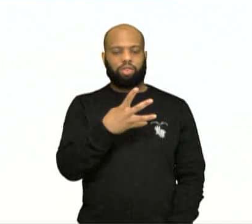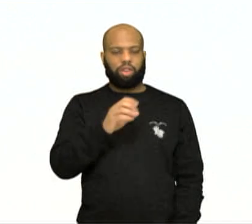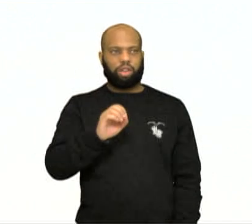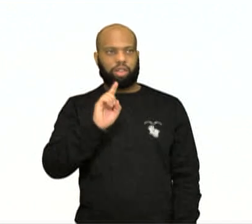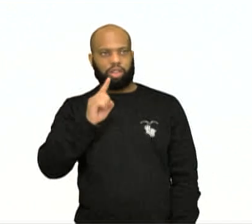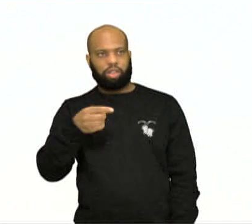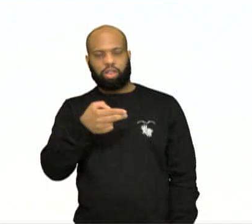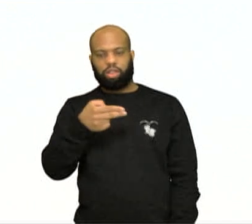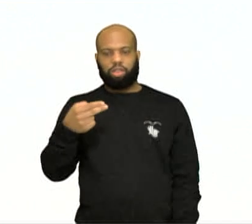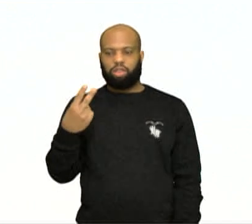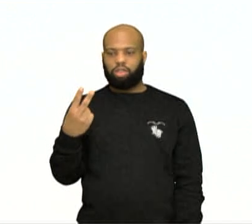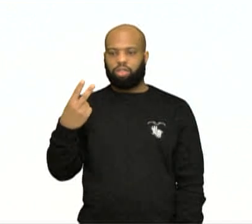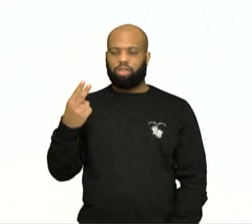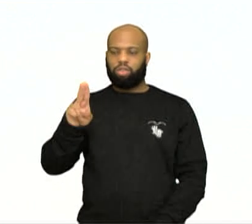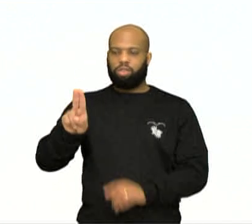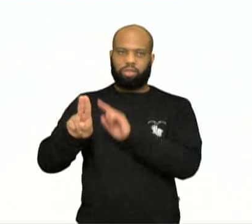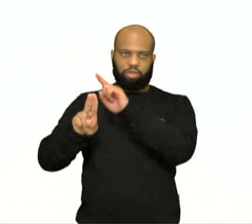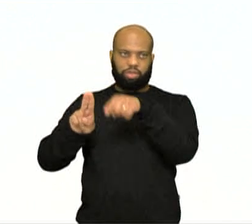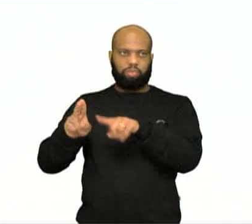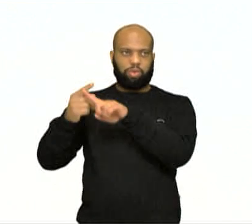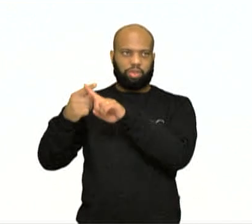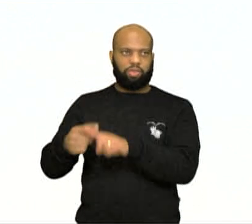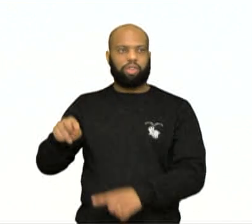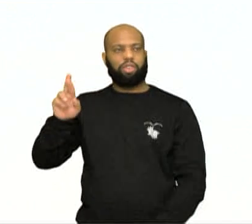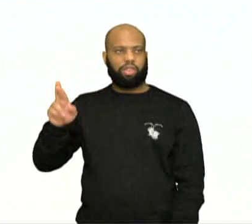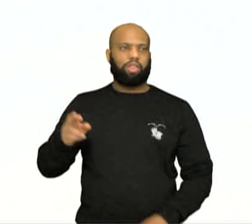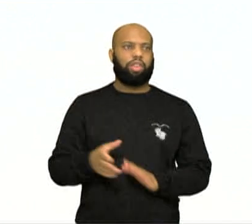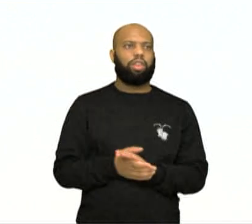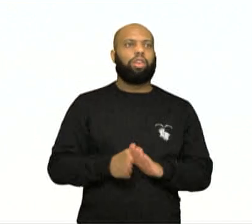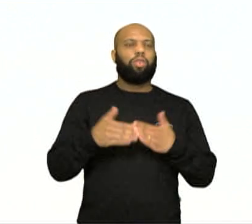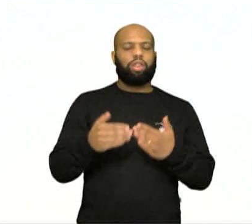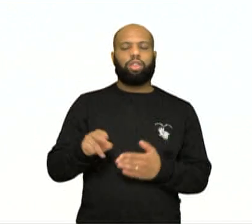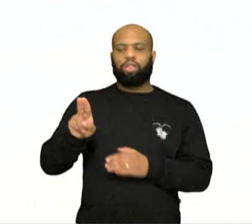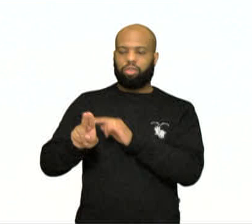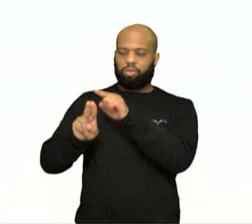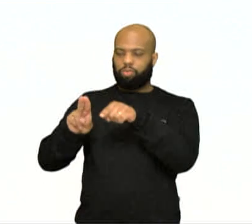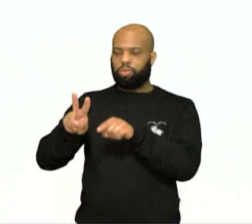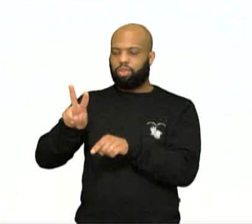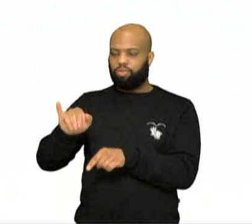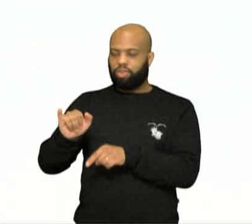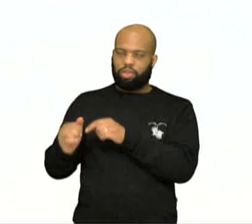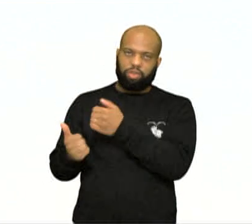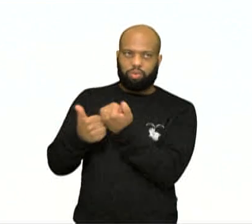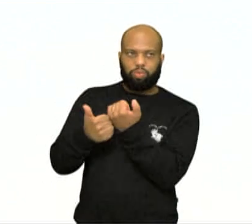a 2π vezes o raio, que é exatamente o que a gente quer. O π a gente vai substituir por